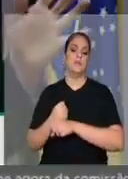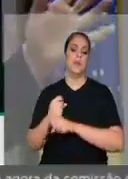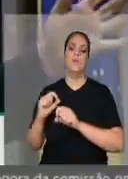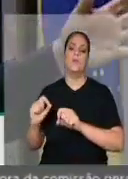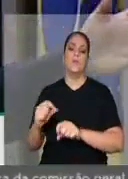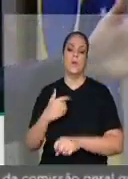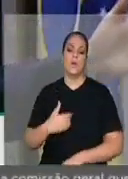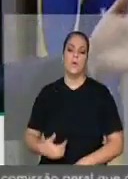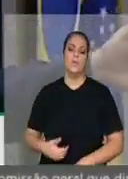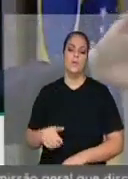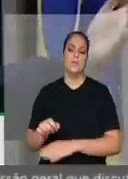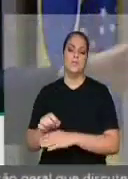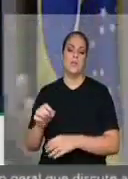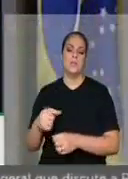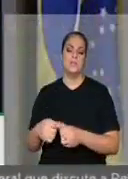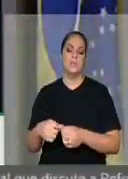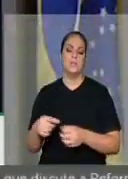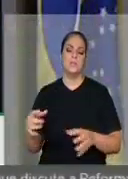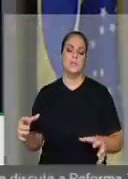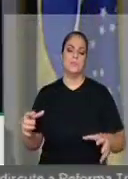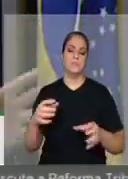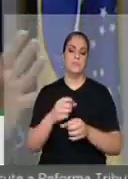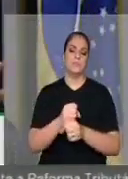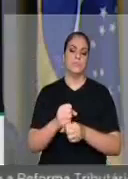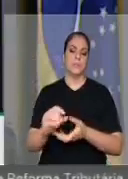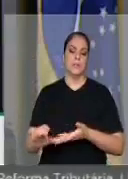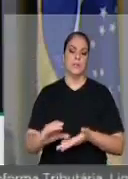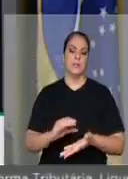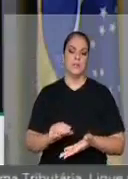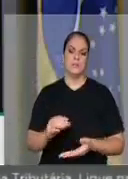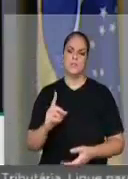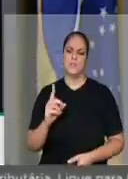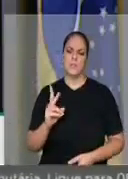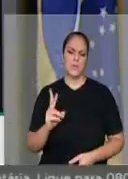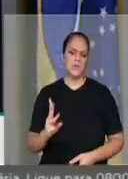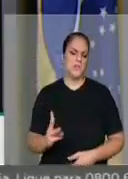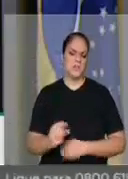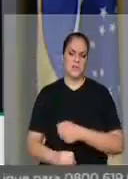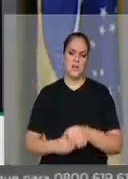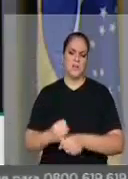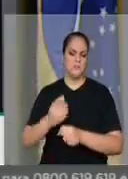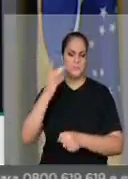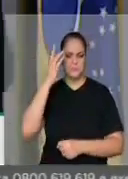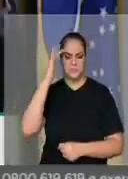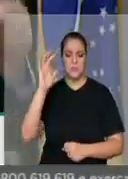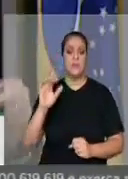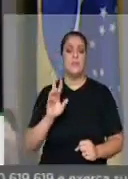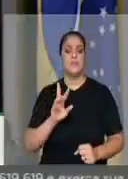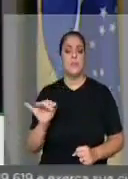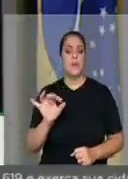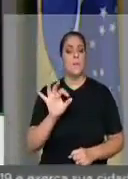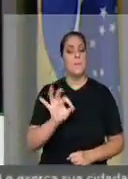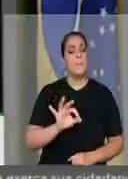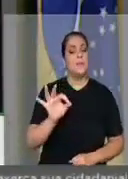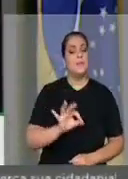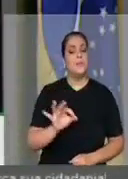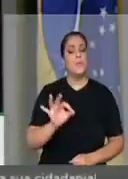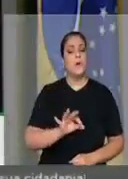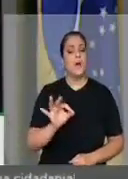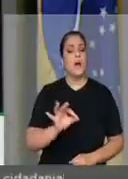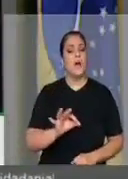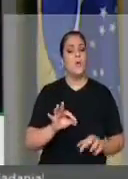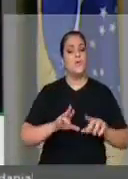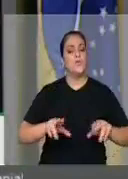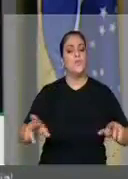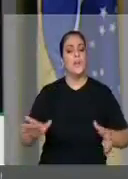passado. Se você quiser somar 3, 4 anos, 2, não tem problema. Cada um vai ter um percentual